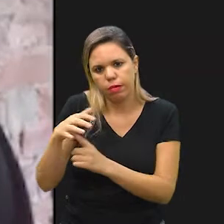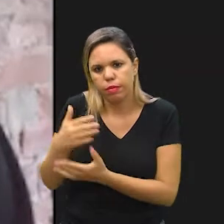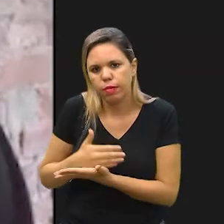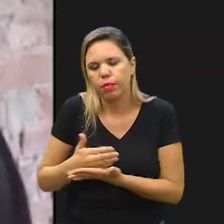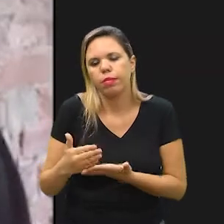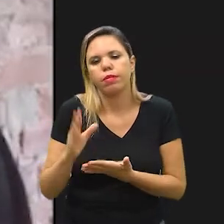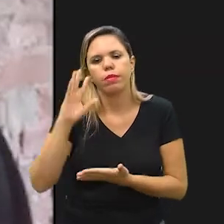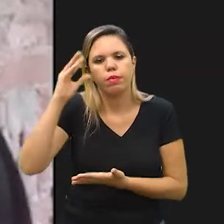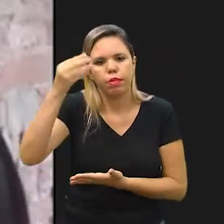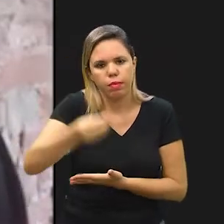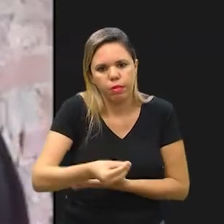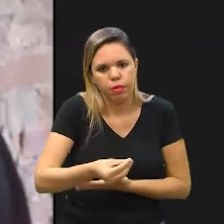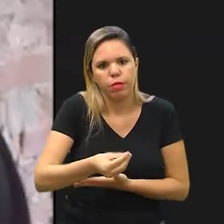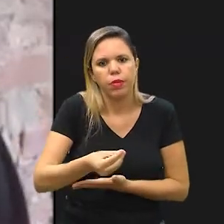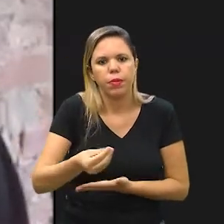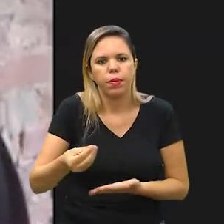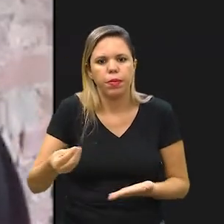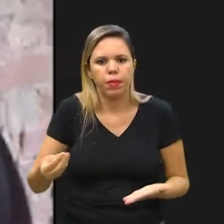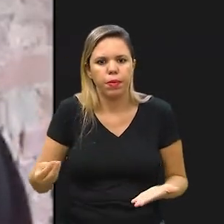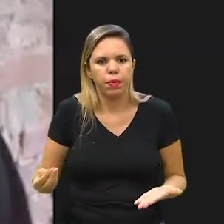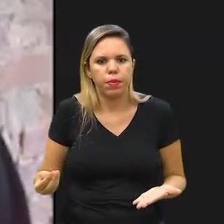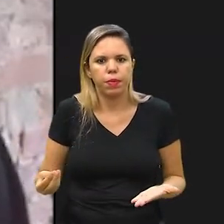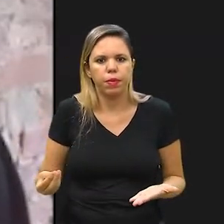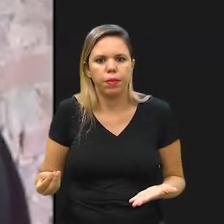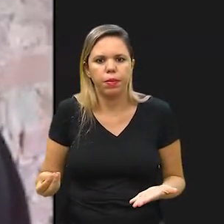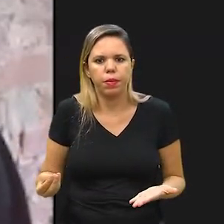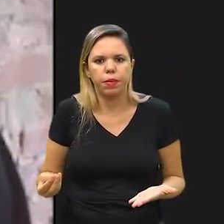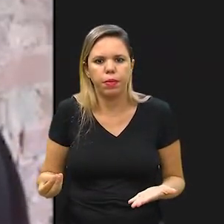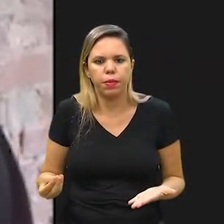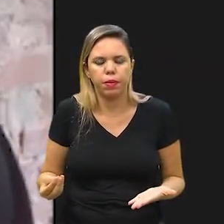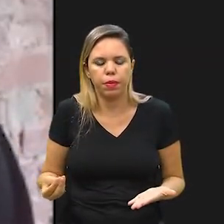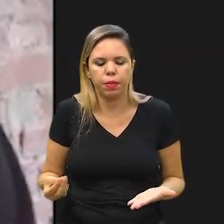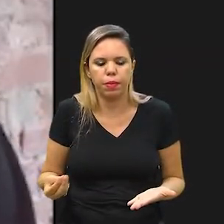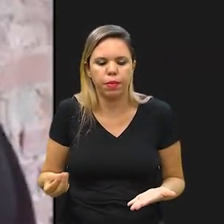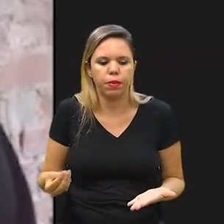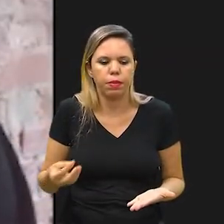a entender o público, um pouquinho de